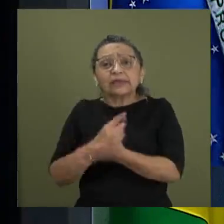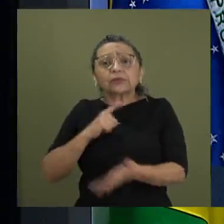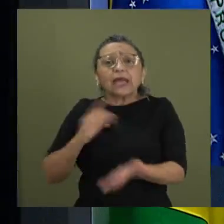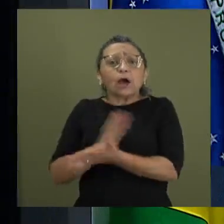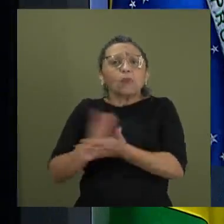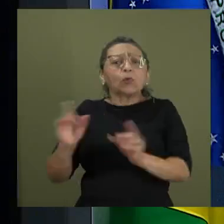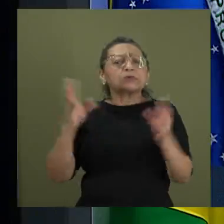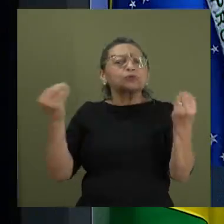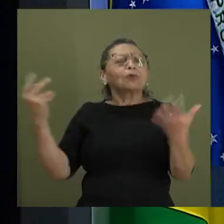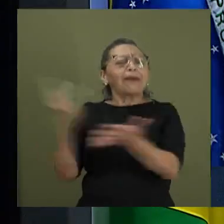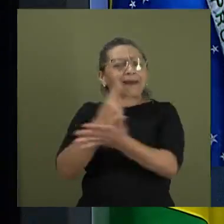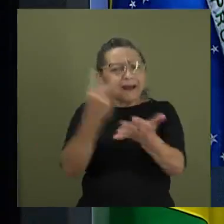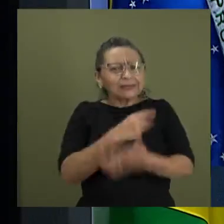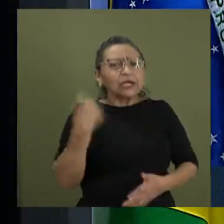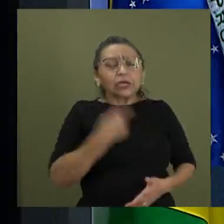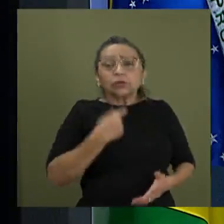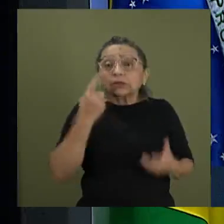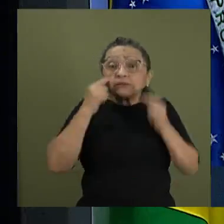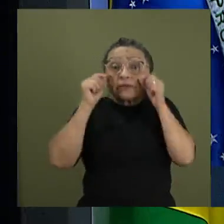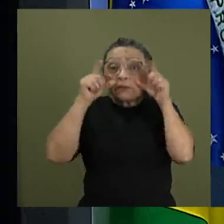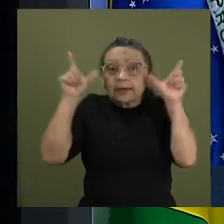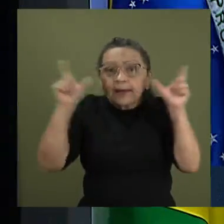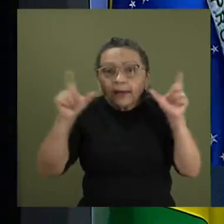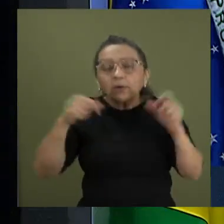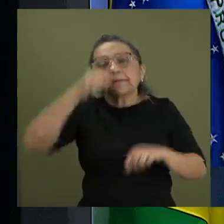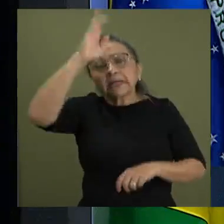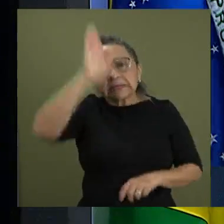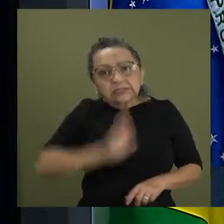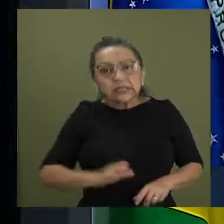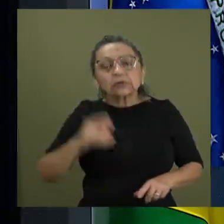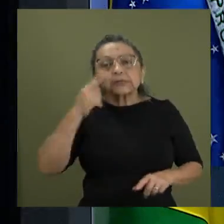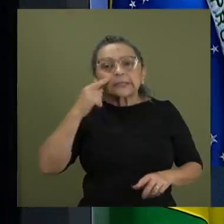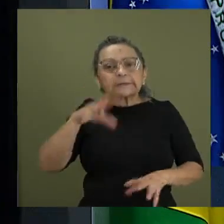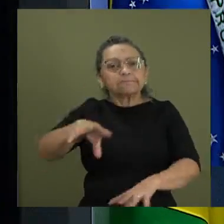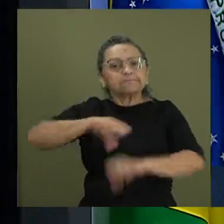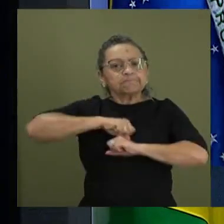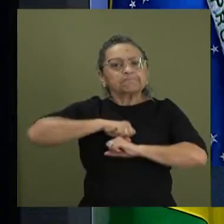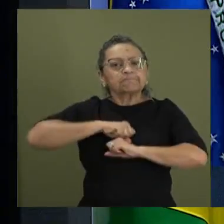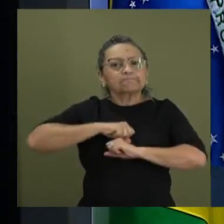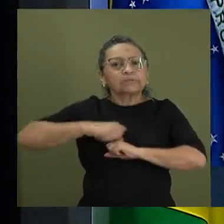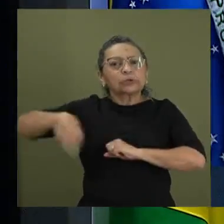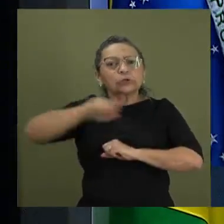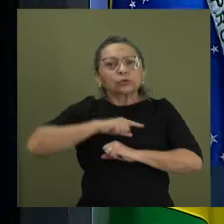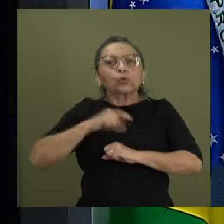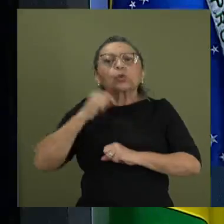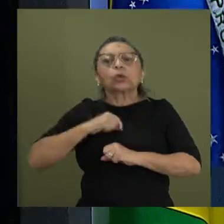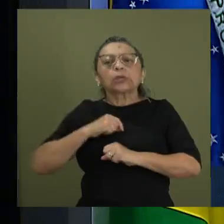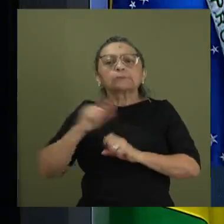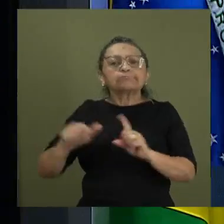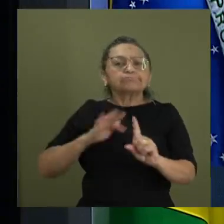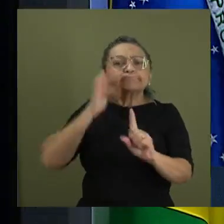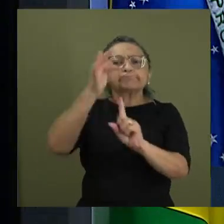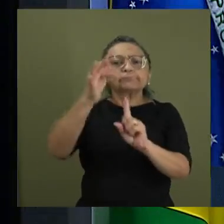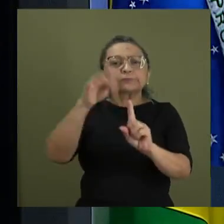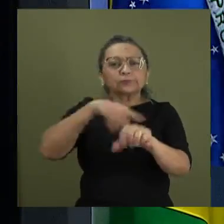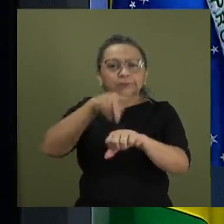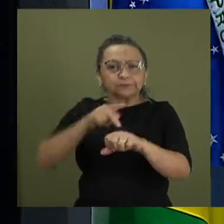muito errada. E a gente está podendo ver, o brasileiro está se apoderando dos destinos da sua